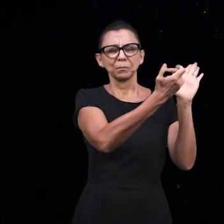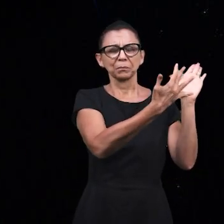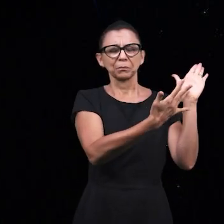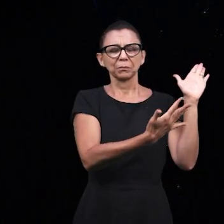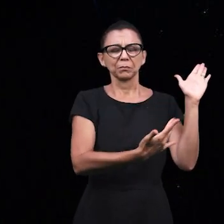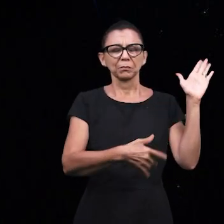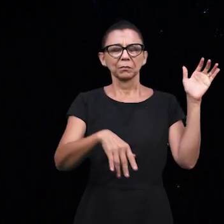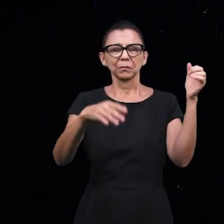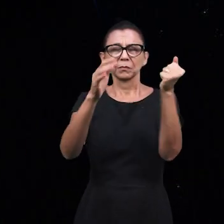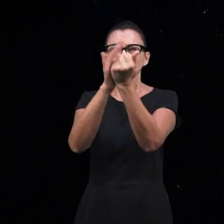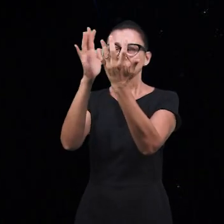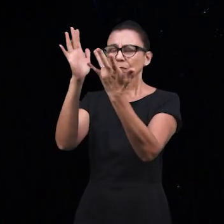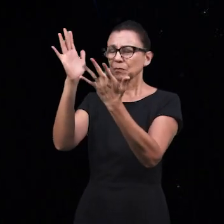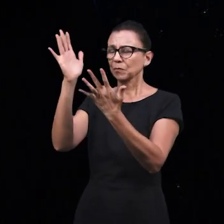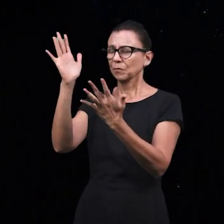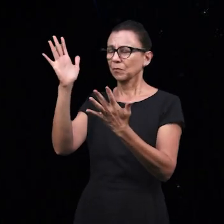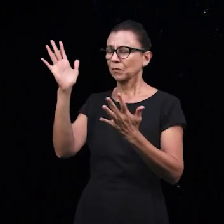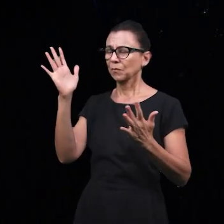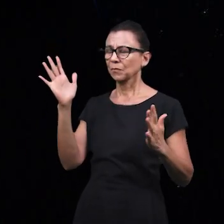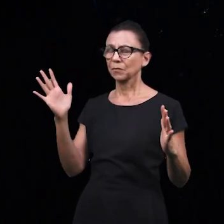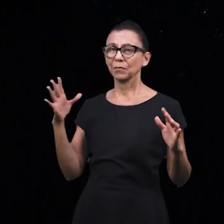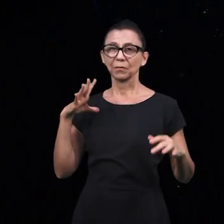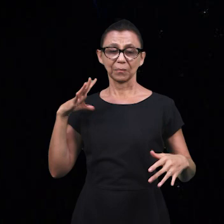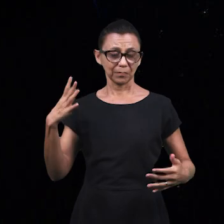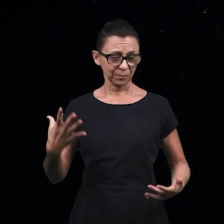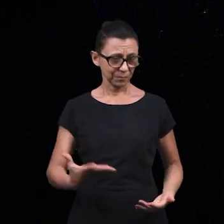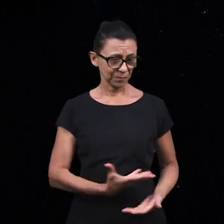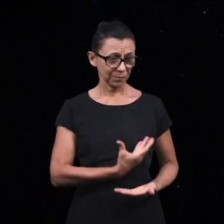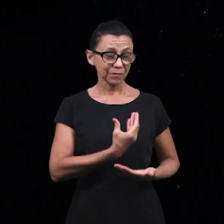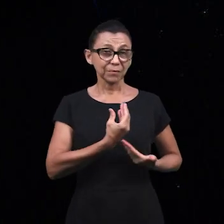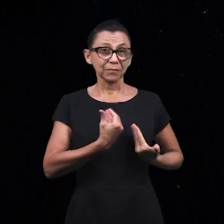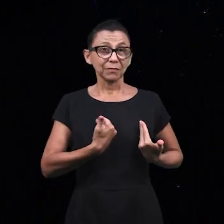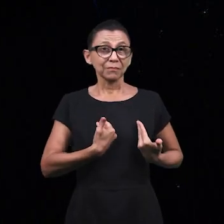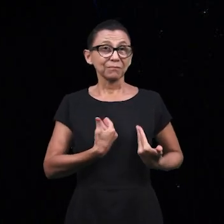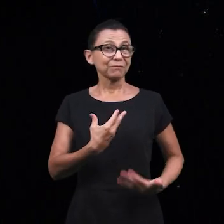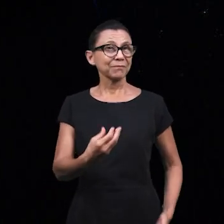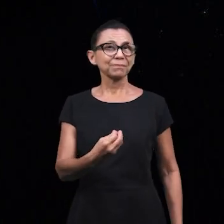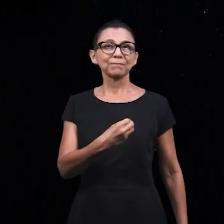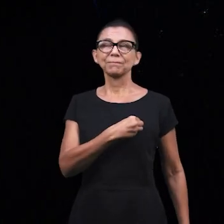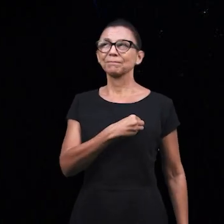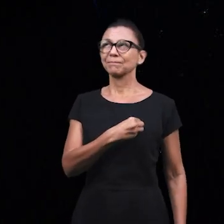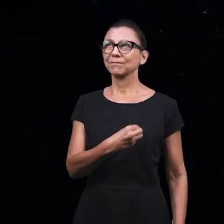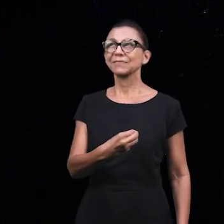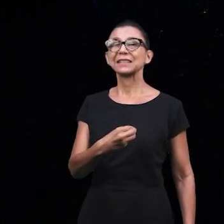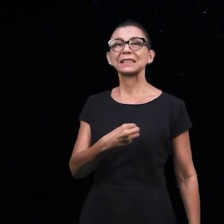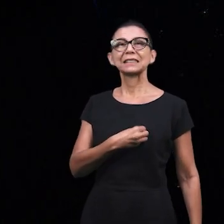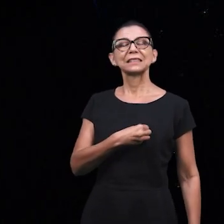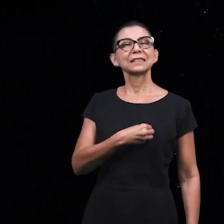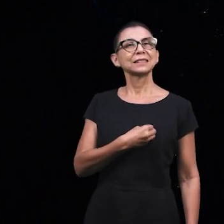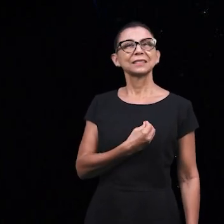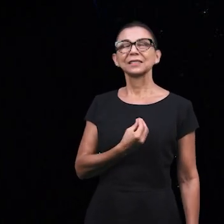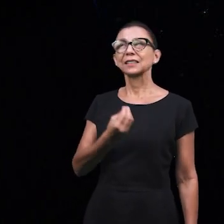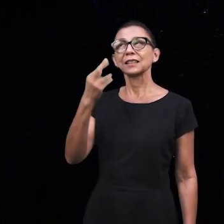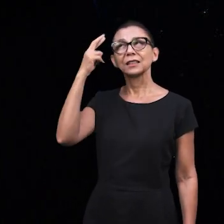me salvou tão pecador. A ti, Jesus.